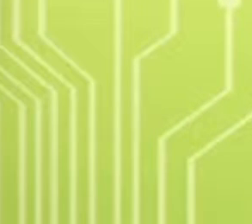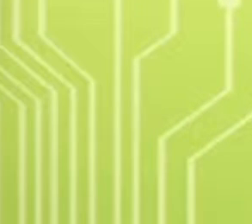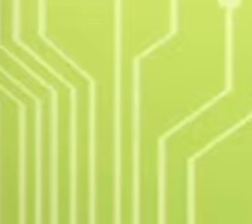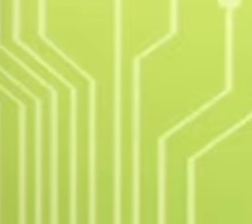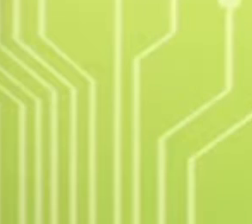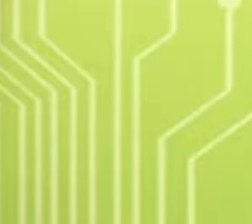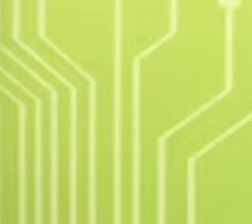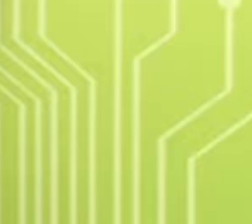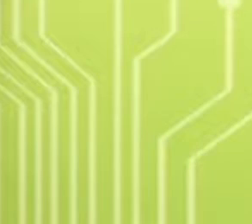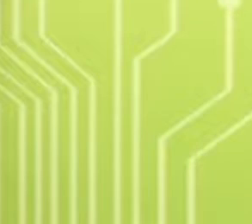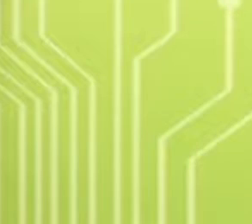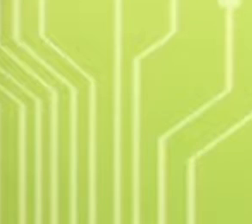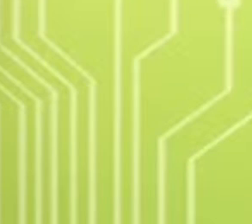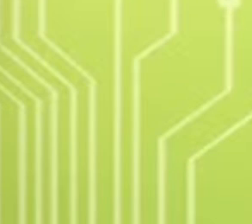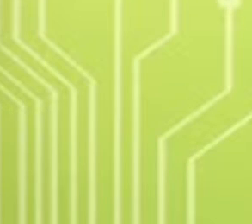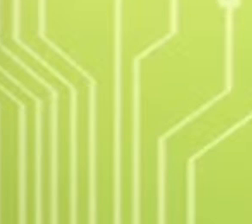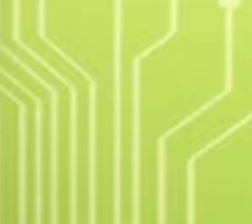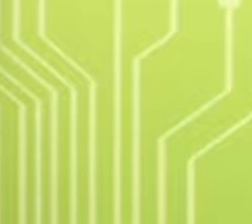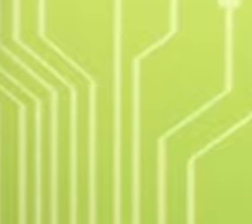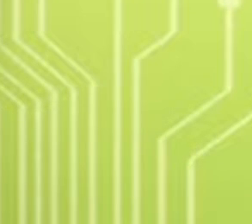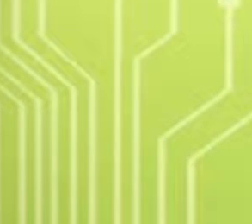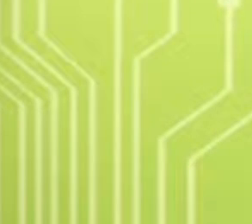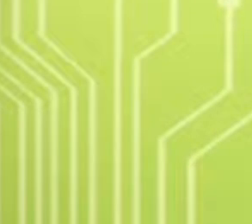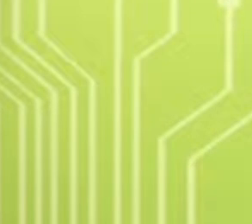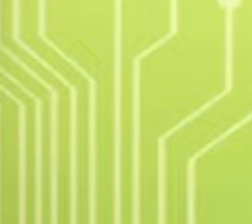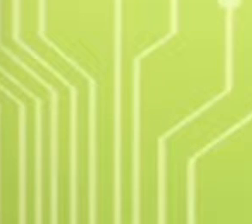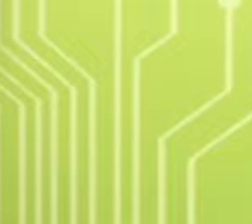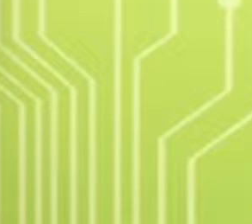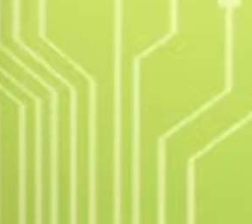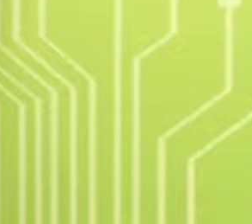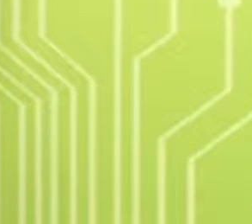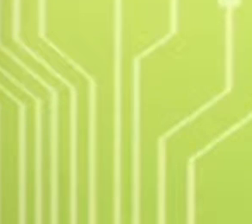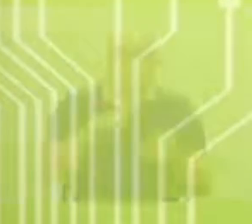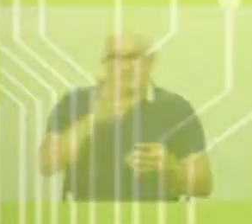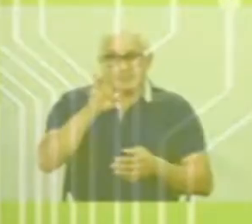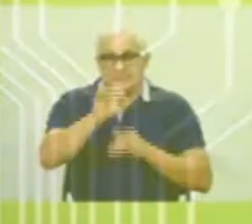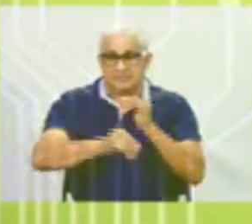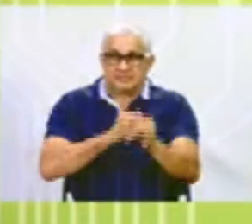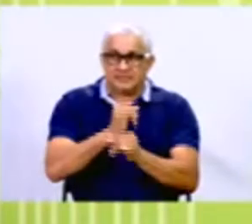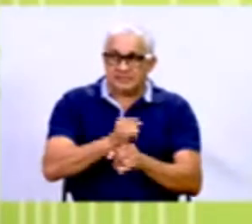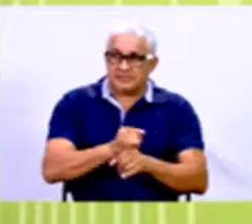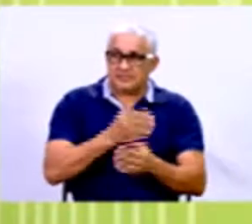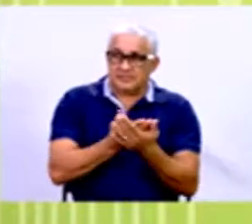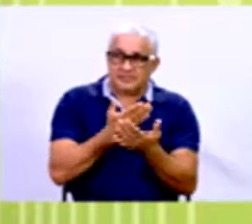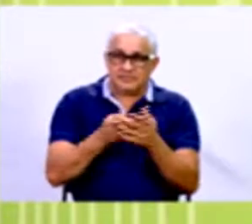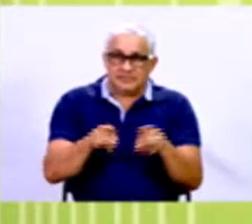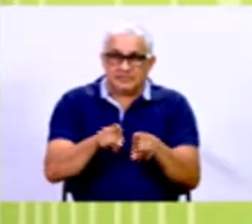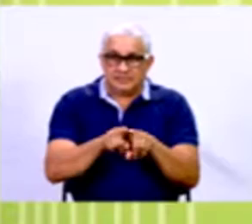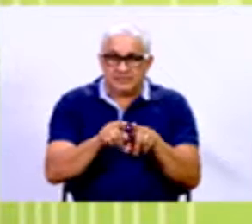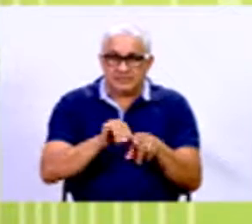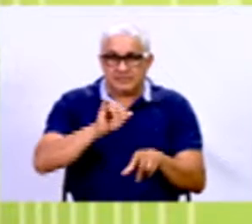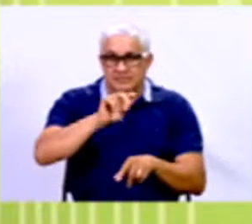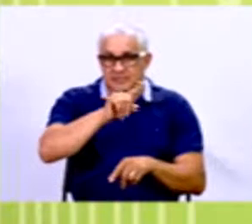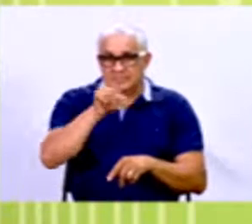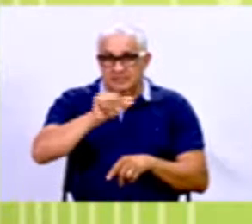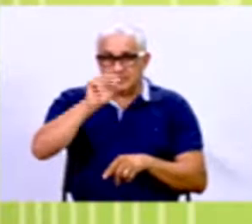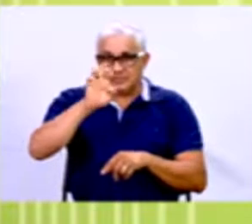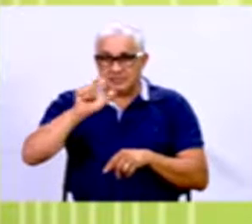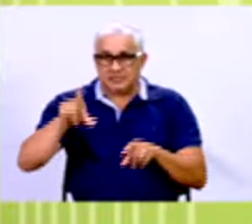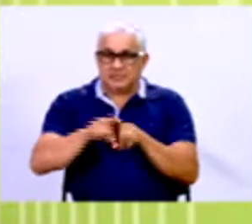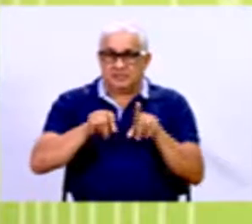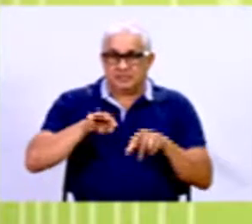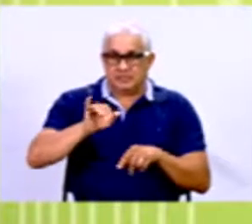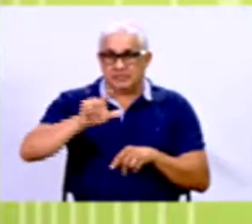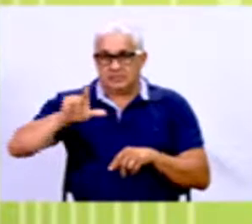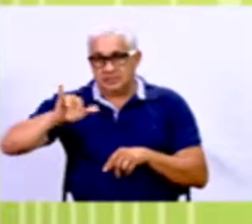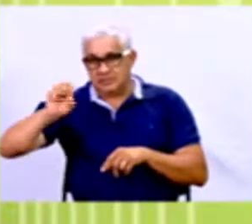Sejam bem-vindos, estudantes, a mais um ambiente virtual de aprendizagem. Eu, professora Isabel, juntamente com o professor Willis, vamos estar trabalhando a segunda aula da